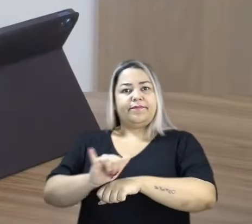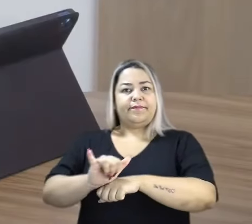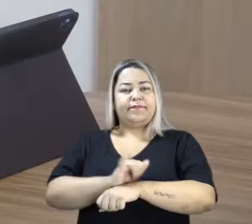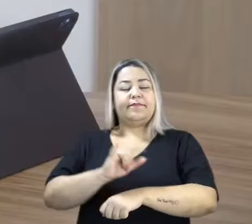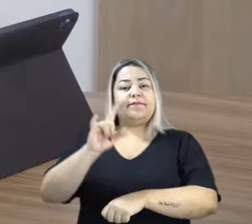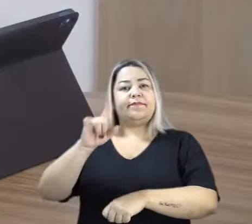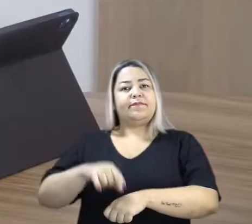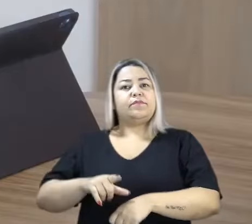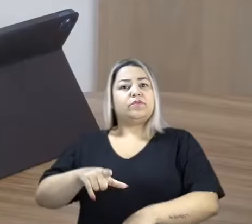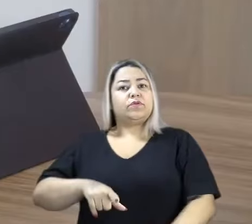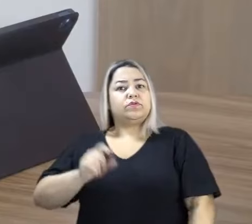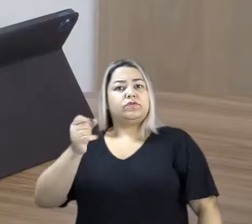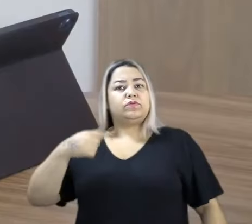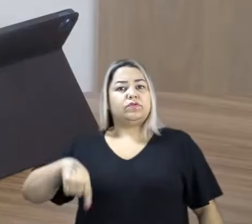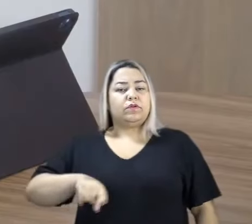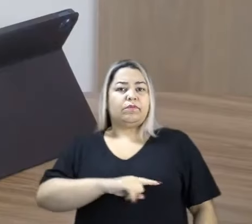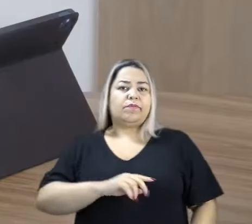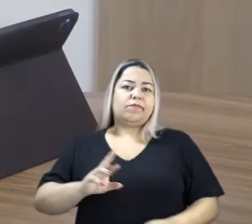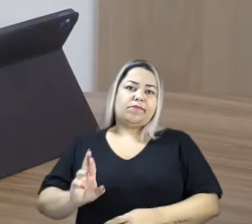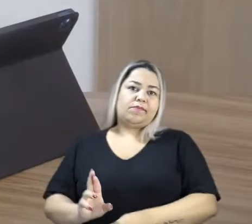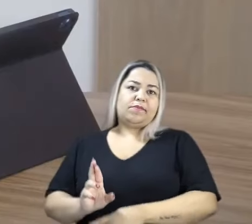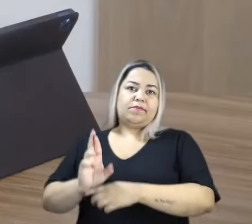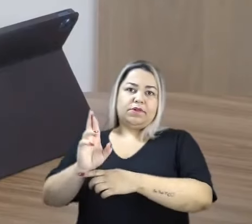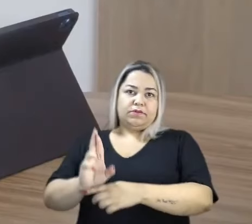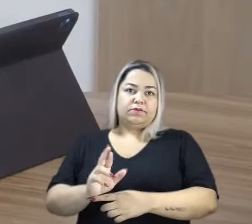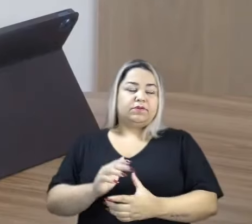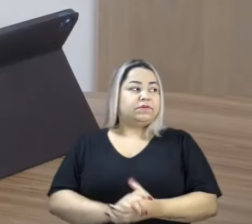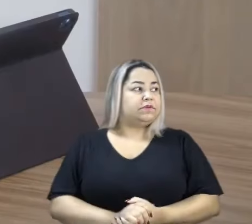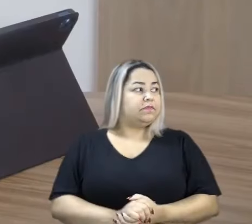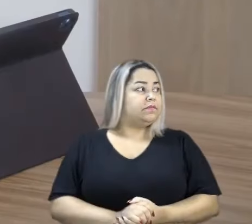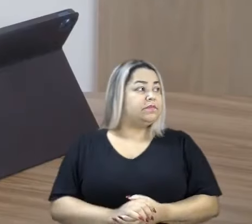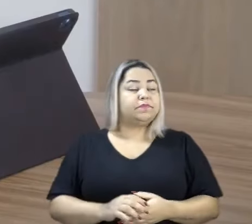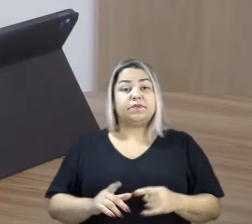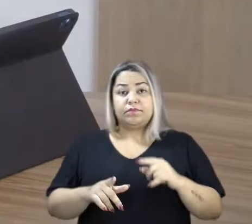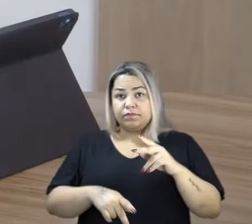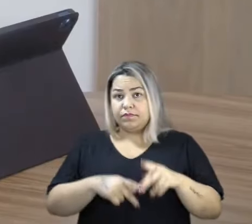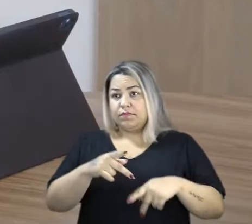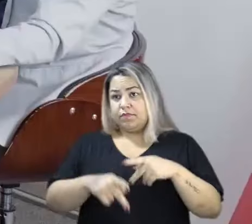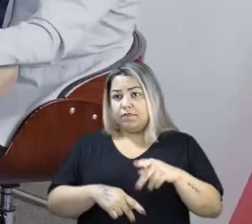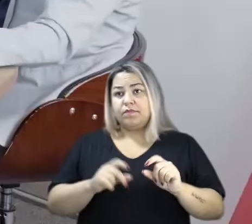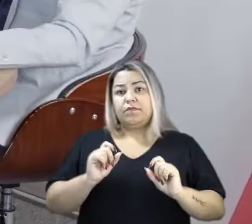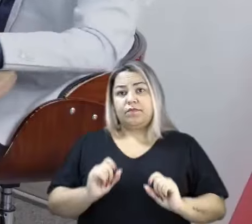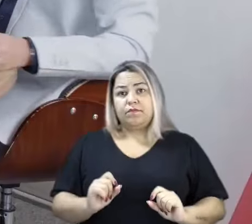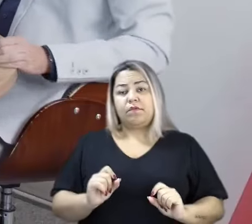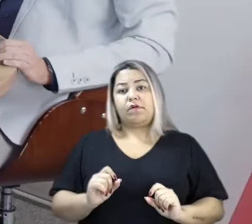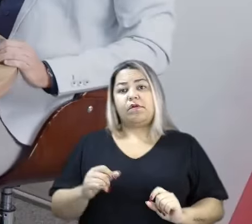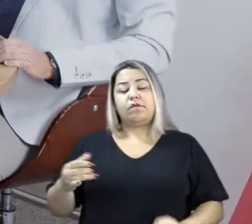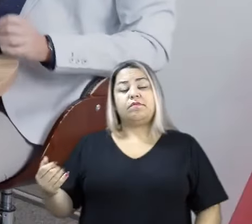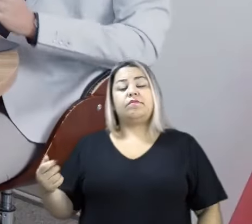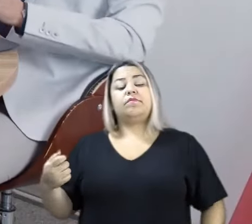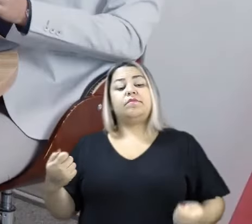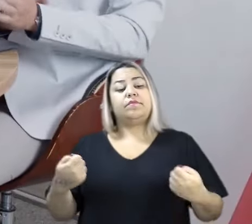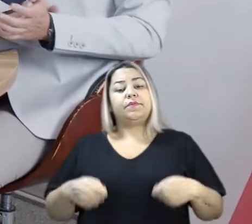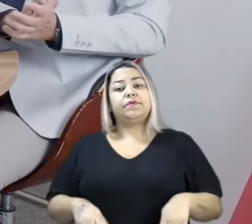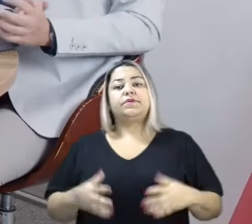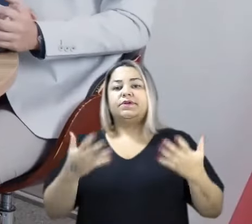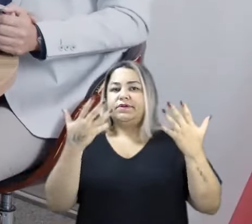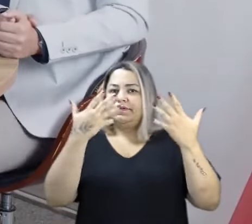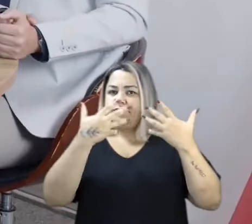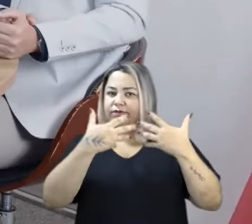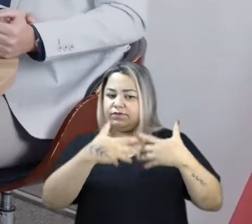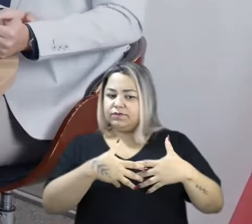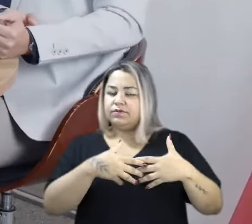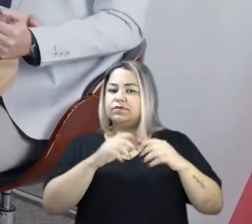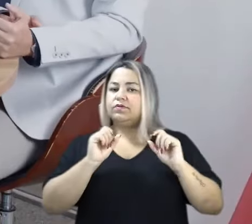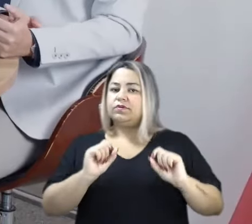das escolhas dos nossos representantes, né, e que a população brasileira precisa refletir